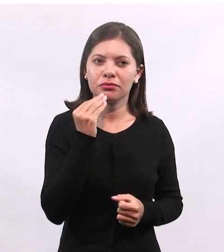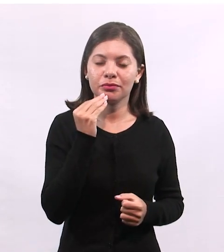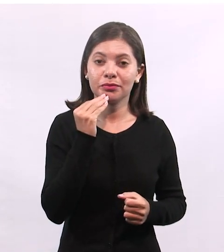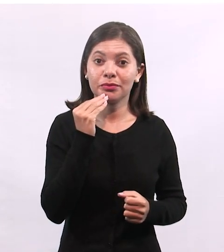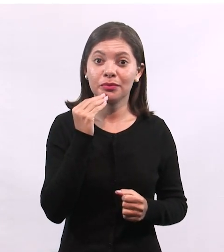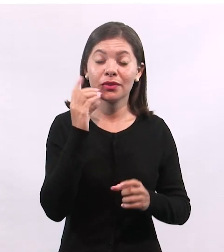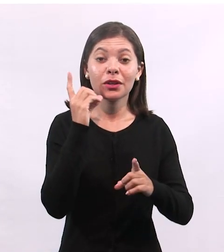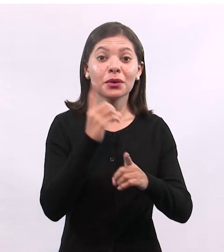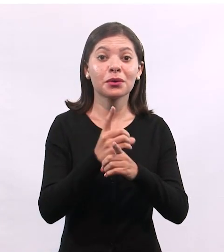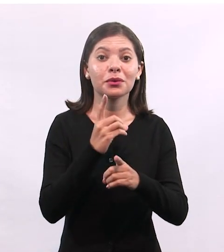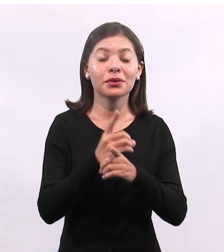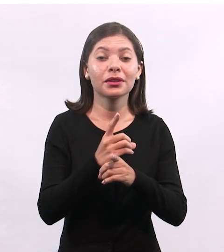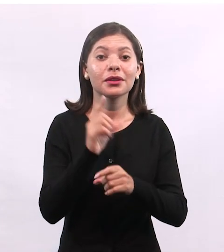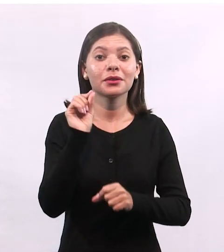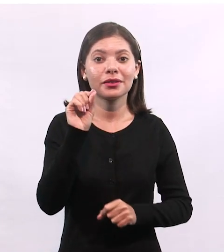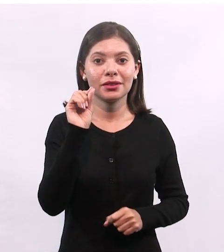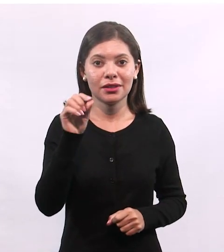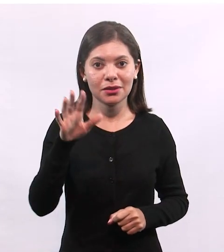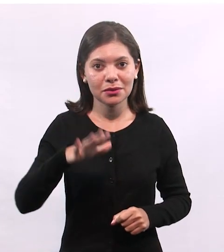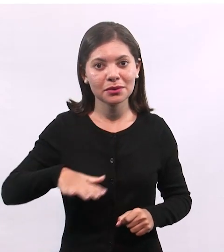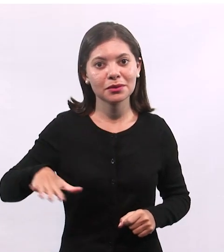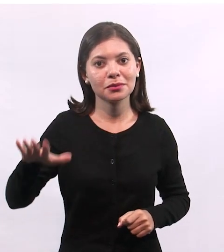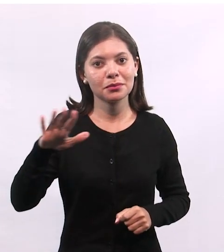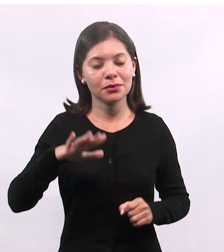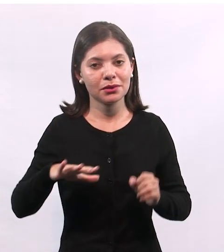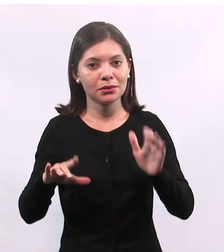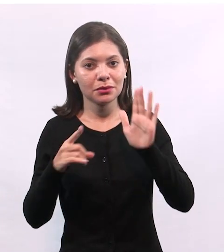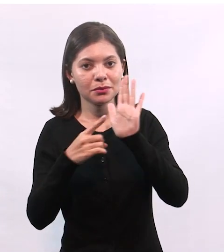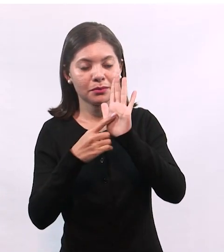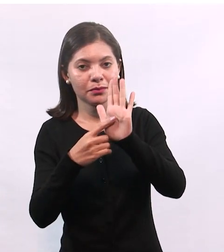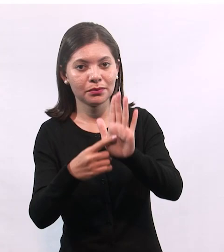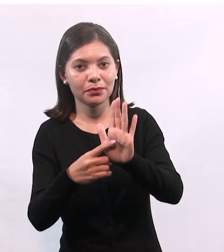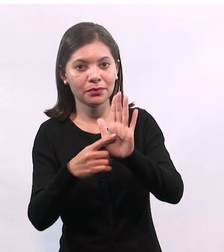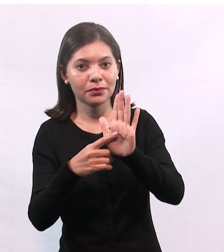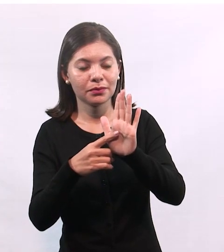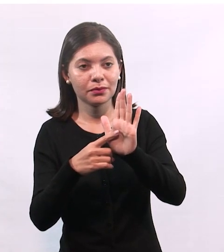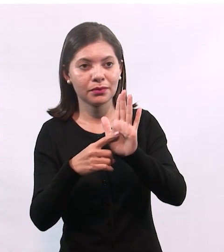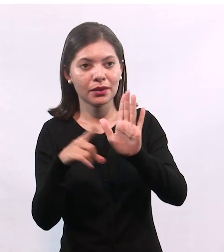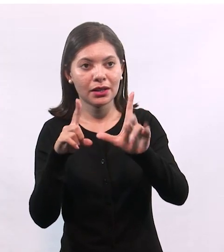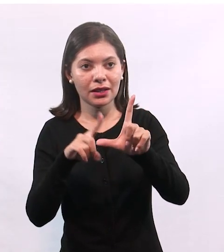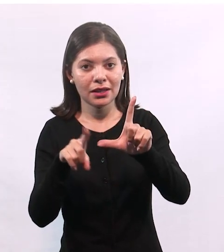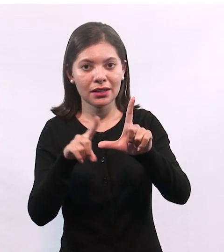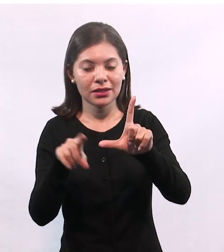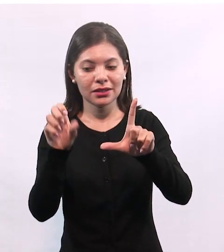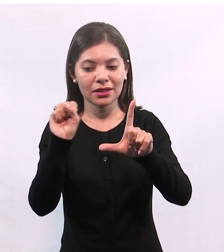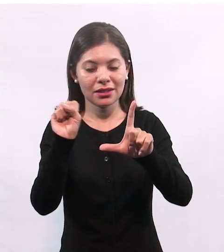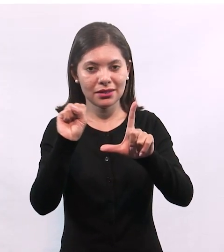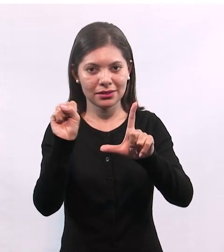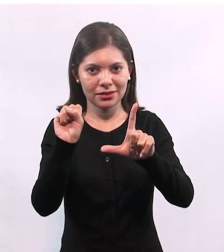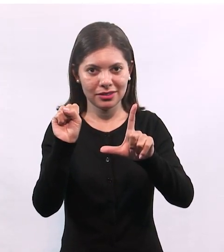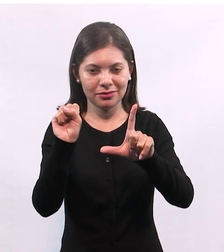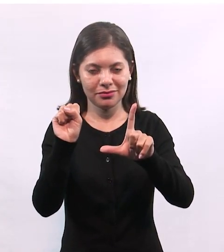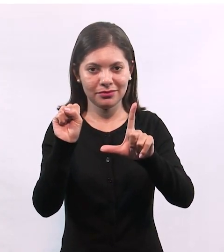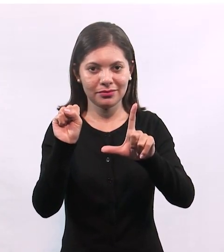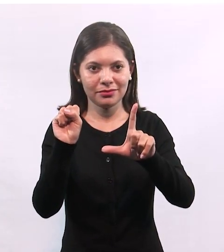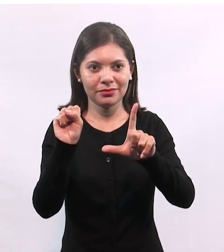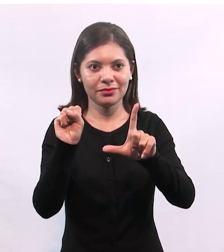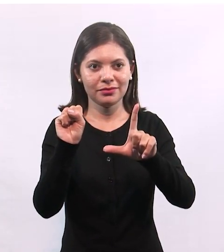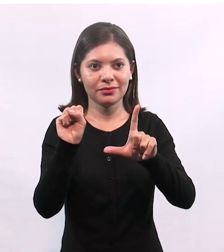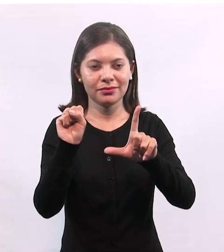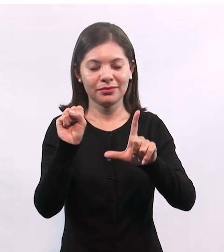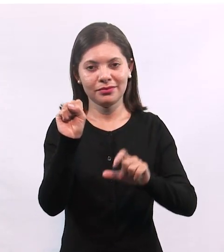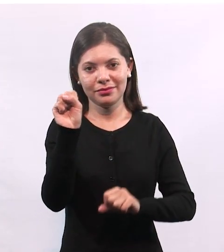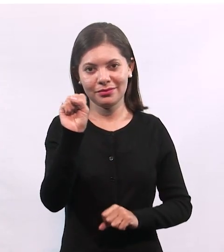gente vai achar o nosso espaço amostral que eu vou representar por essa letra s o espaço